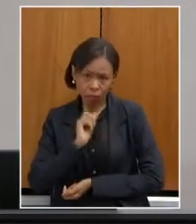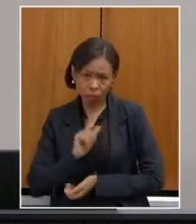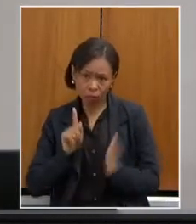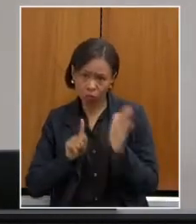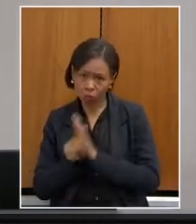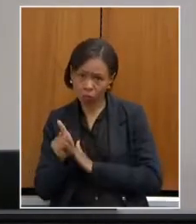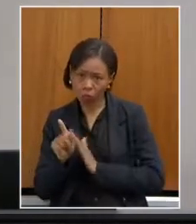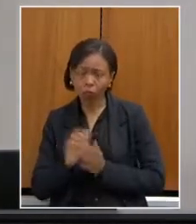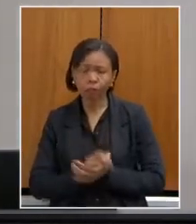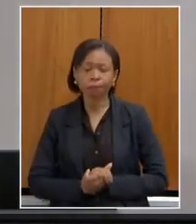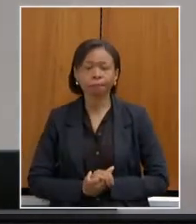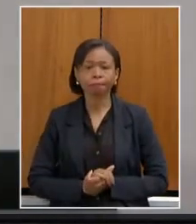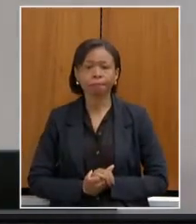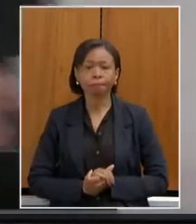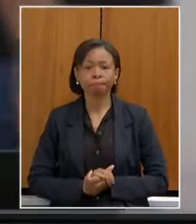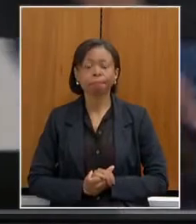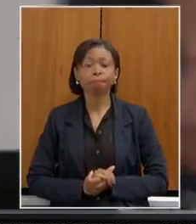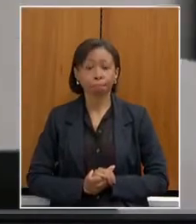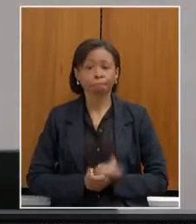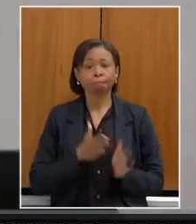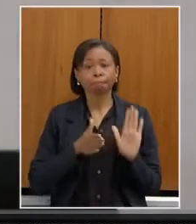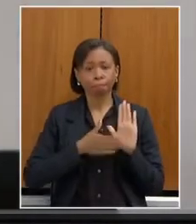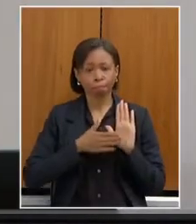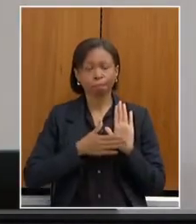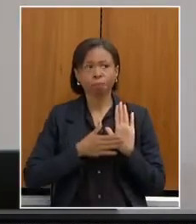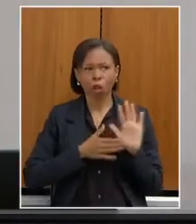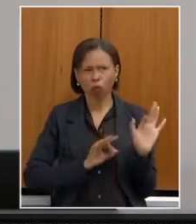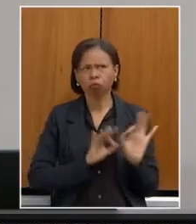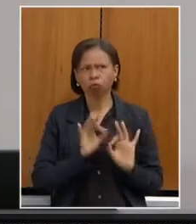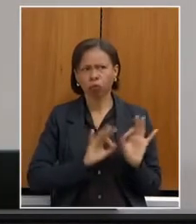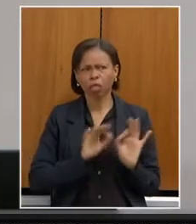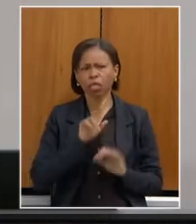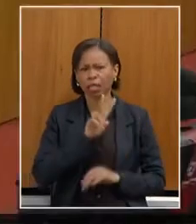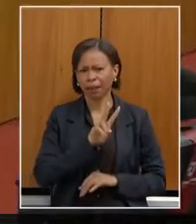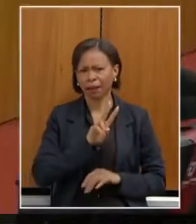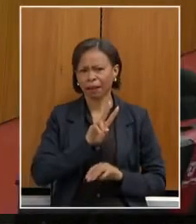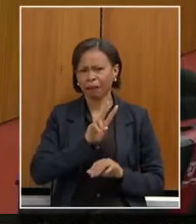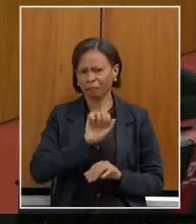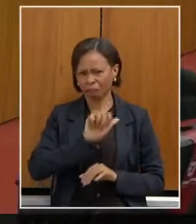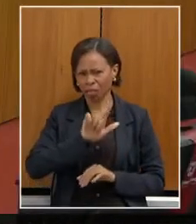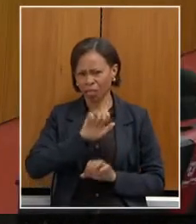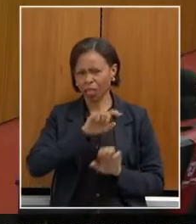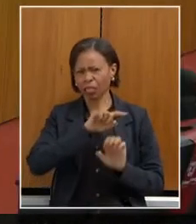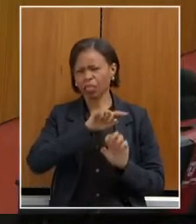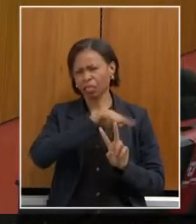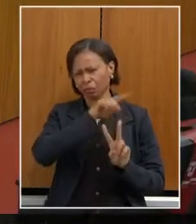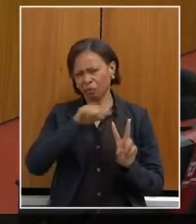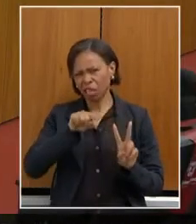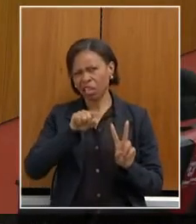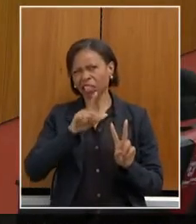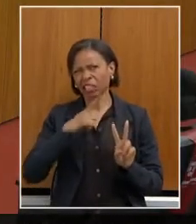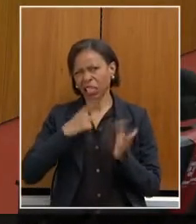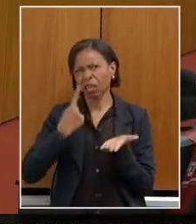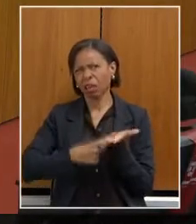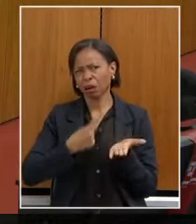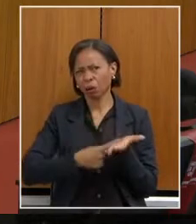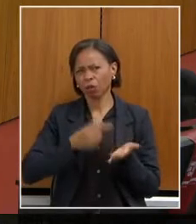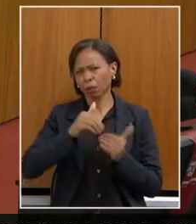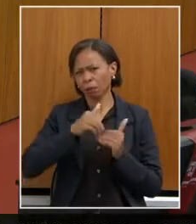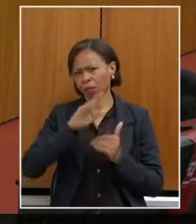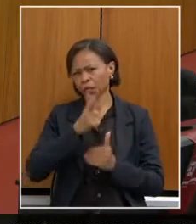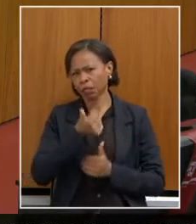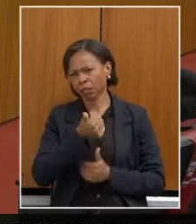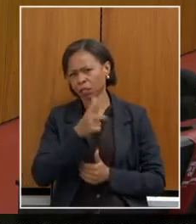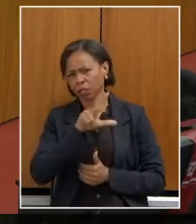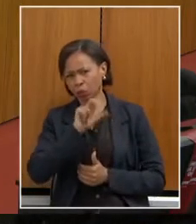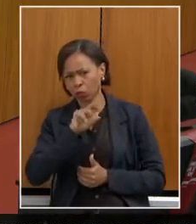Temos previsto, no acordo de reparação da Vale, um grande investimento na FUNED, mais de 150 milhões de reais, para a gente conseguir